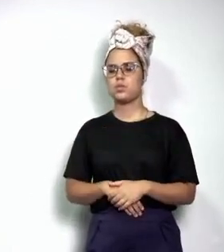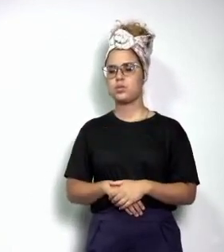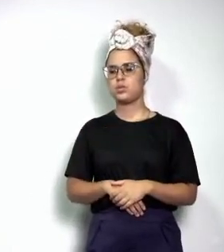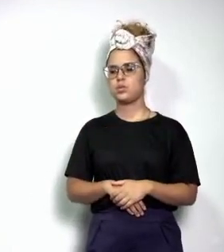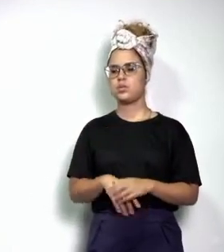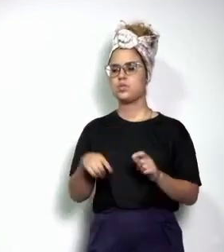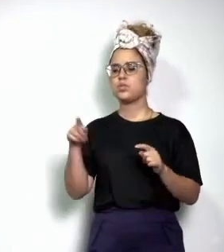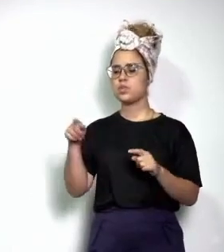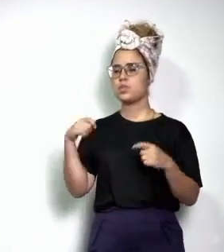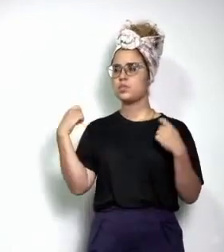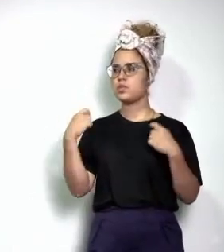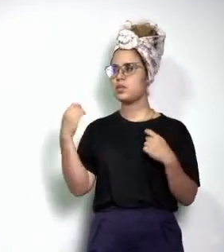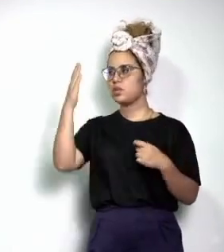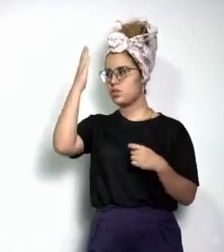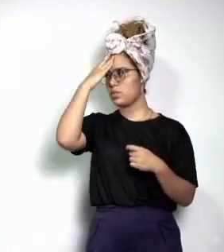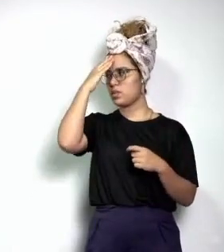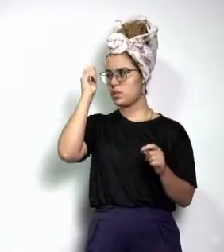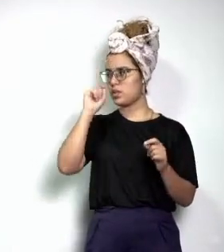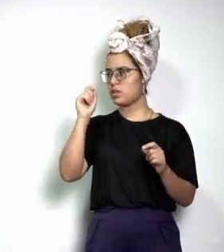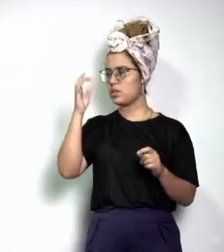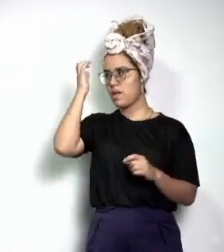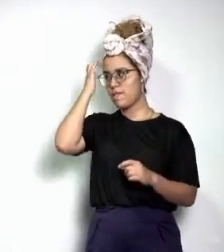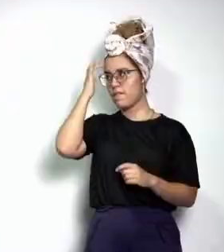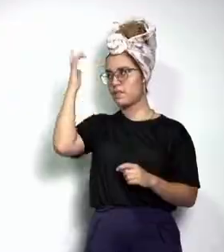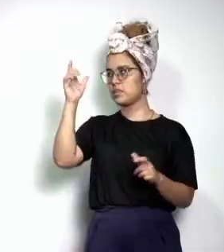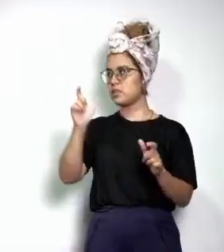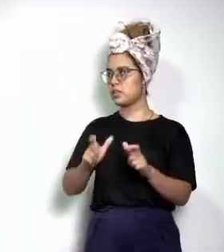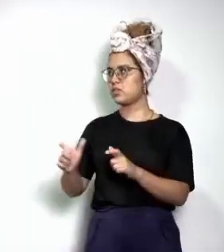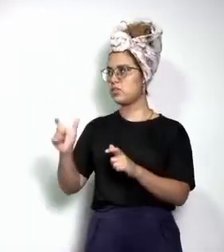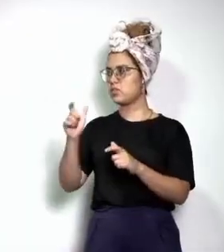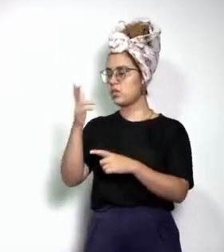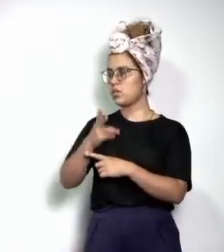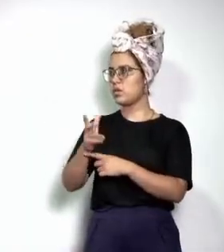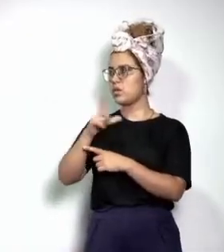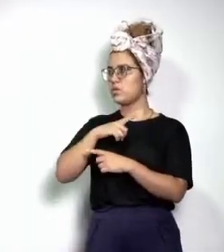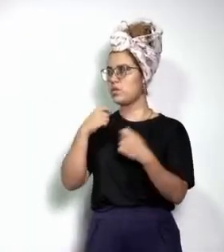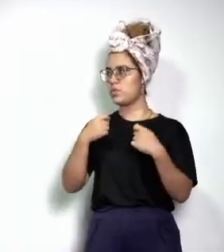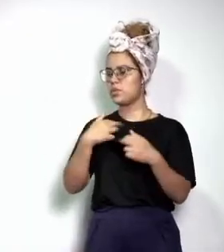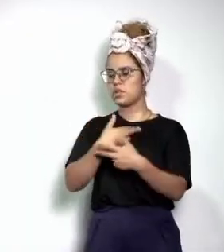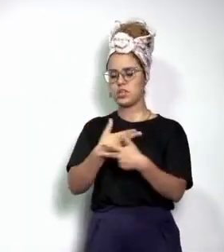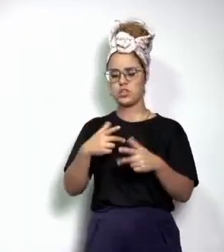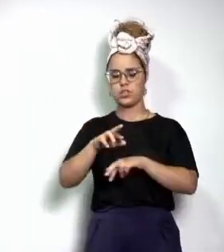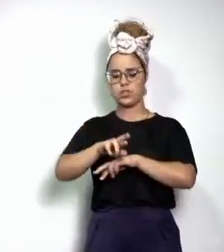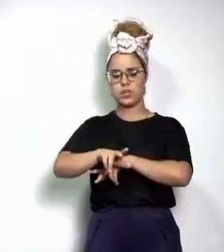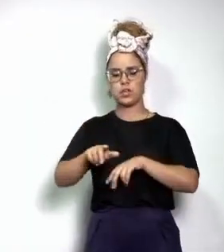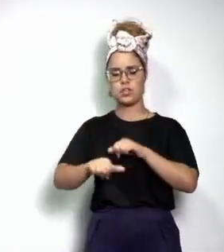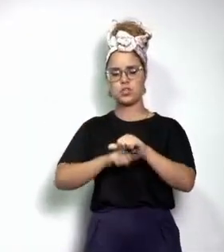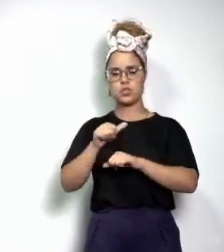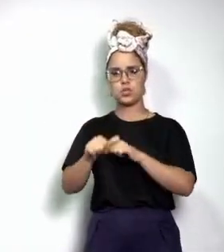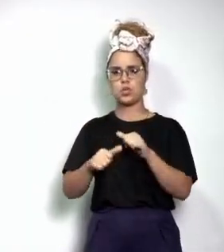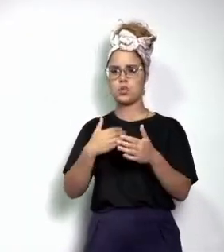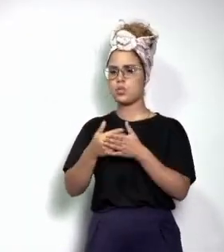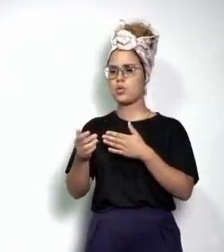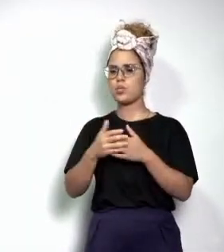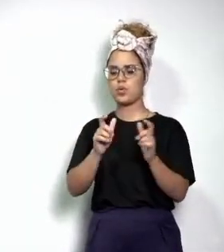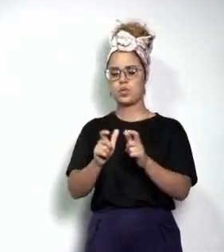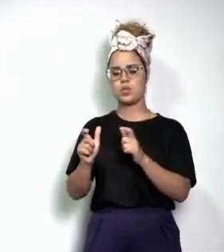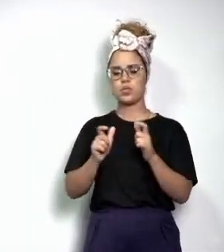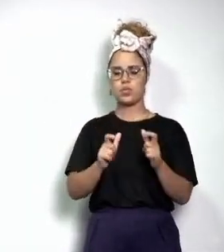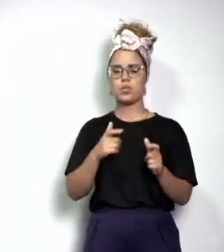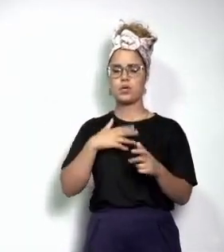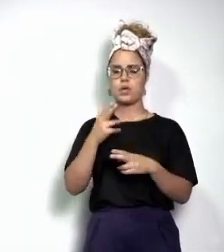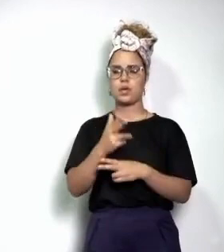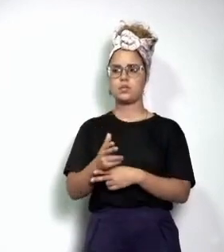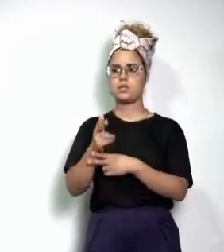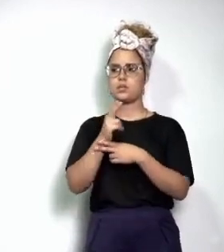Você precisa pensar que isso é para te facilitar num set, você pode precisar de várias coisas em qualquer circunstância da